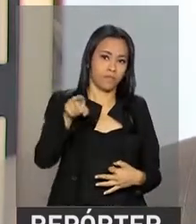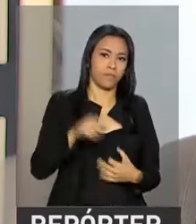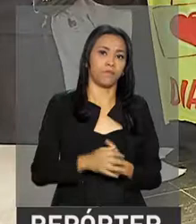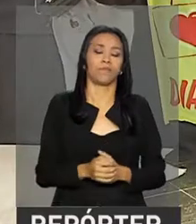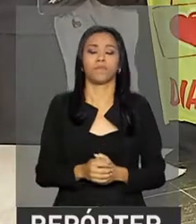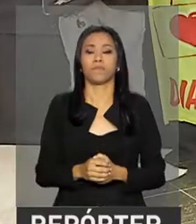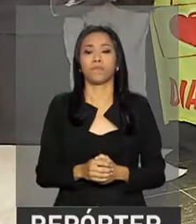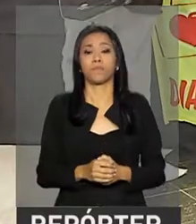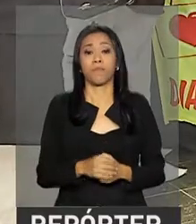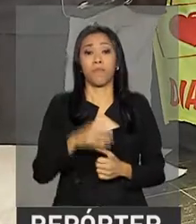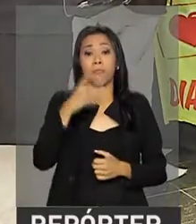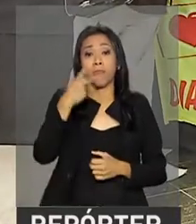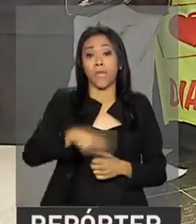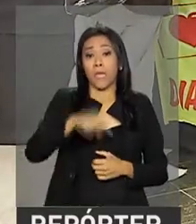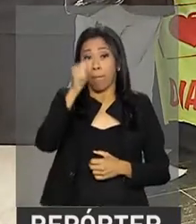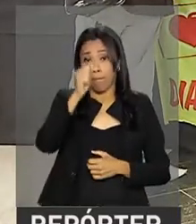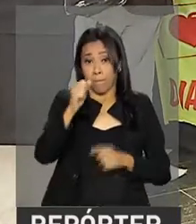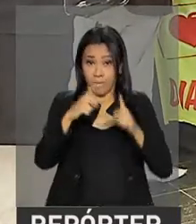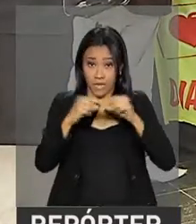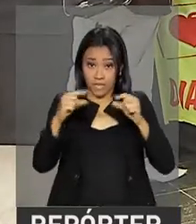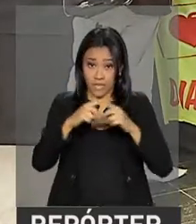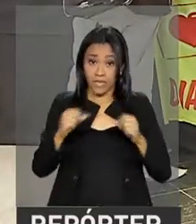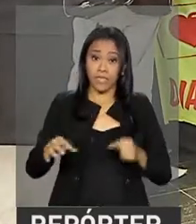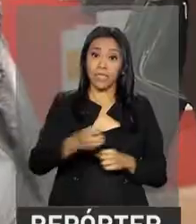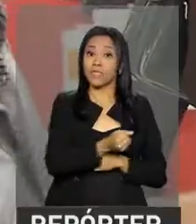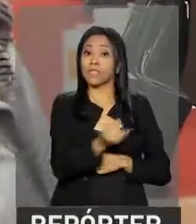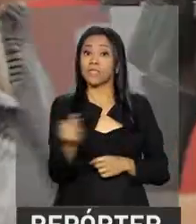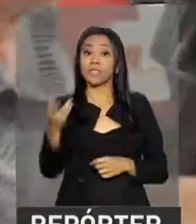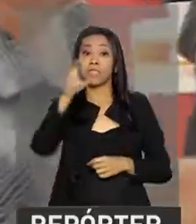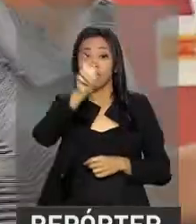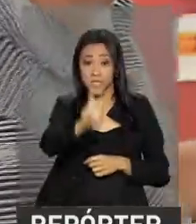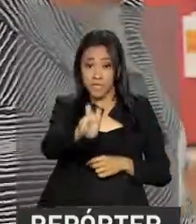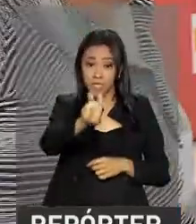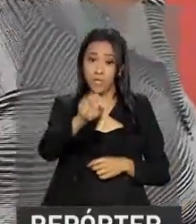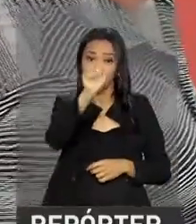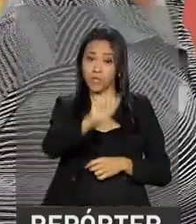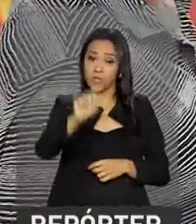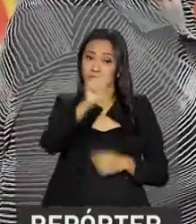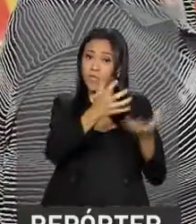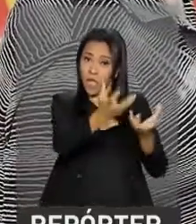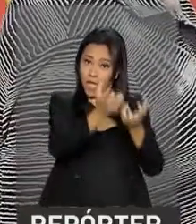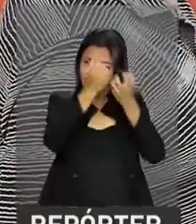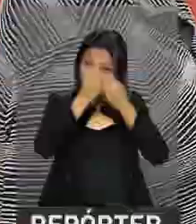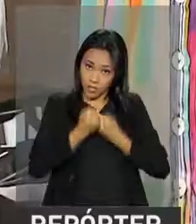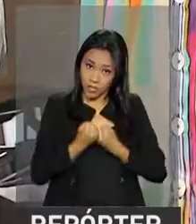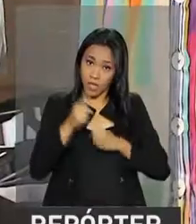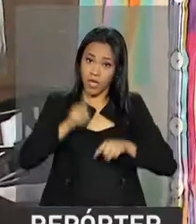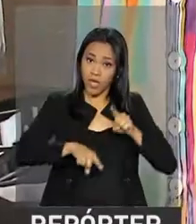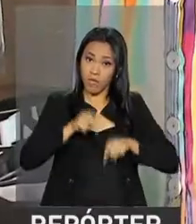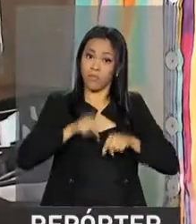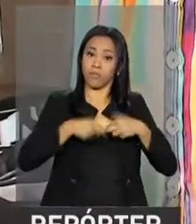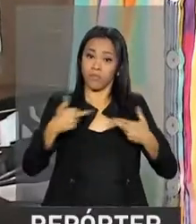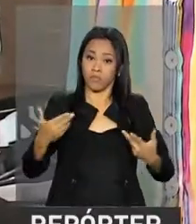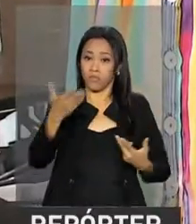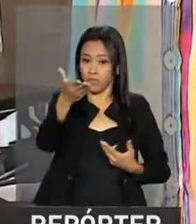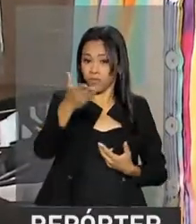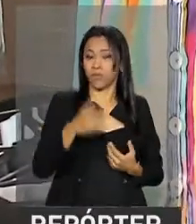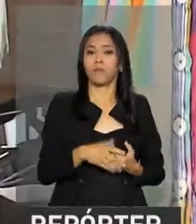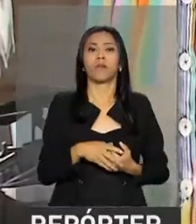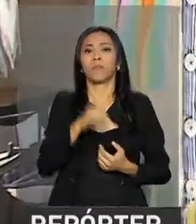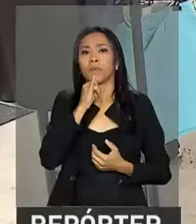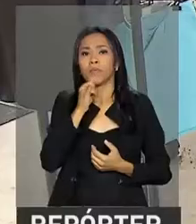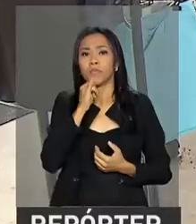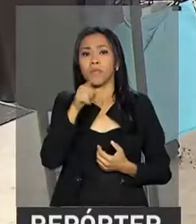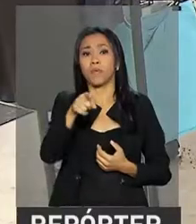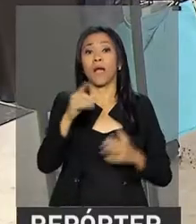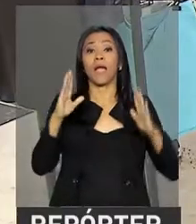em brasília cinco instituições sem fins lucrativos recebem os produtos apreendidos pela receita a casa do